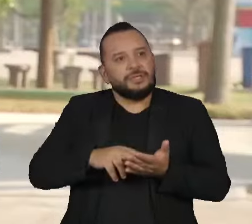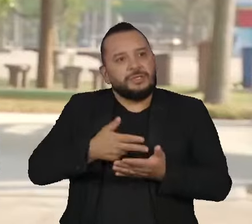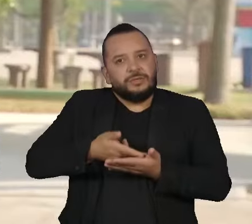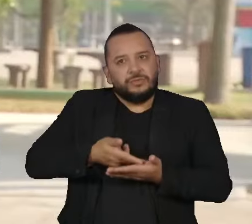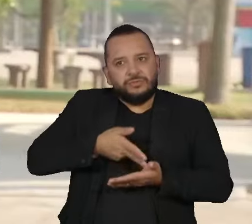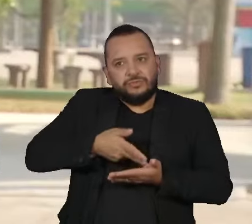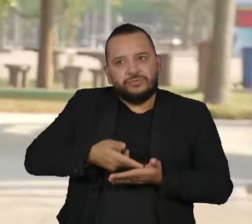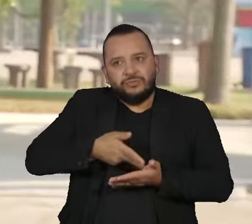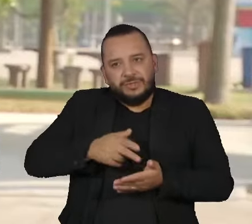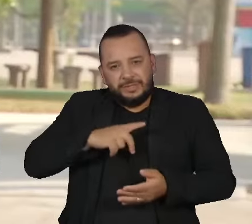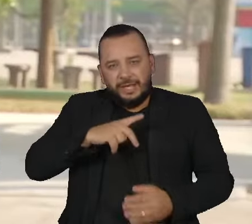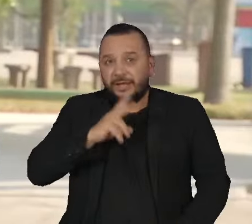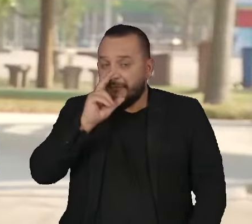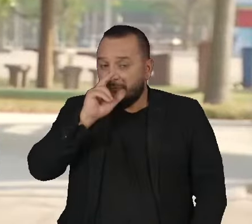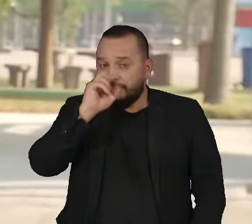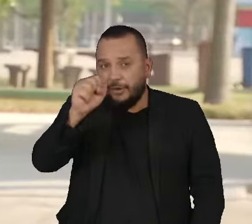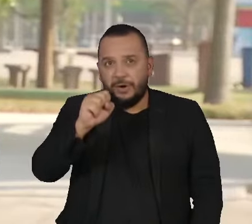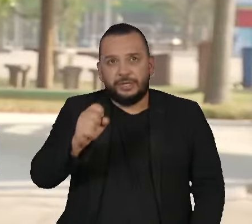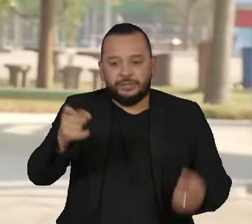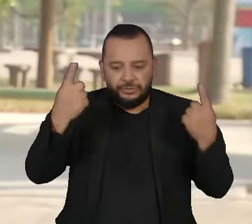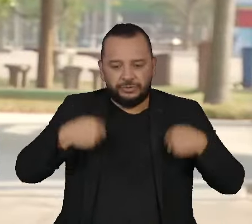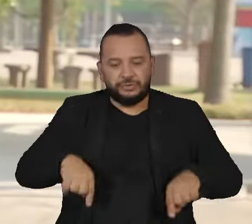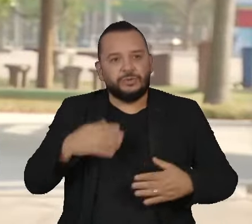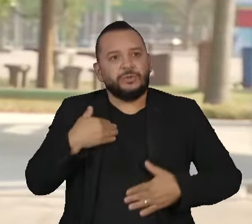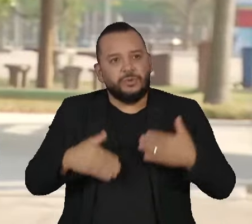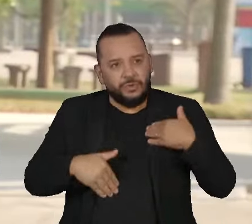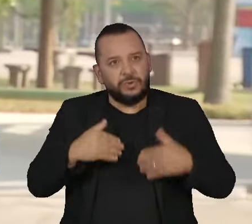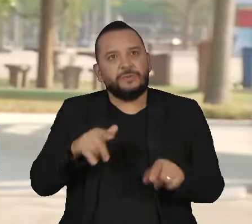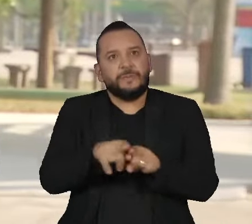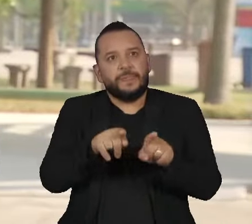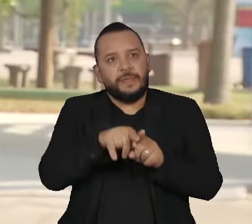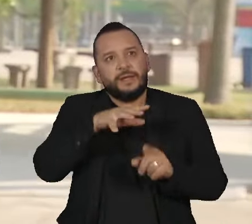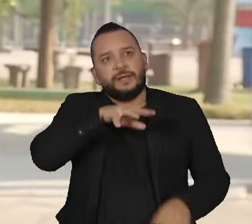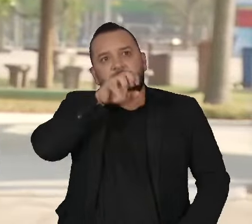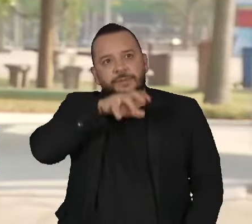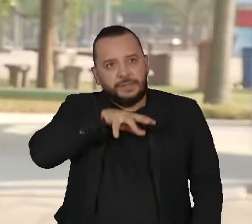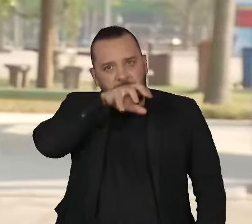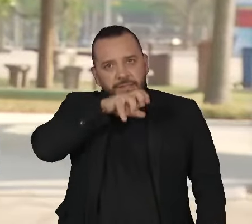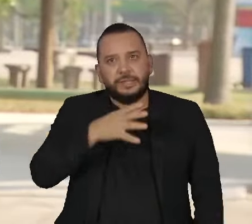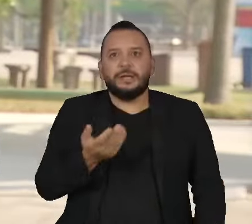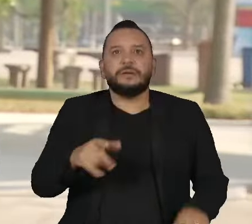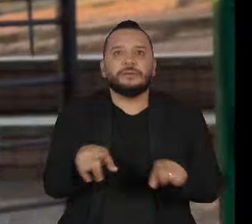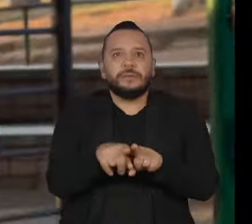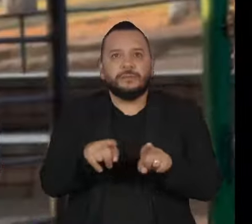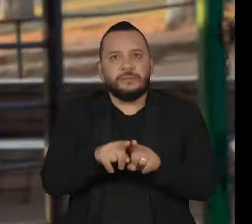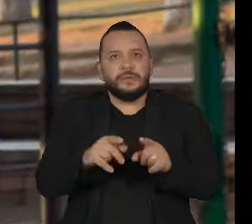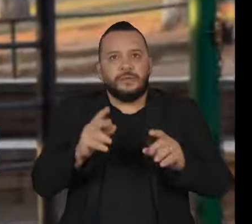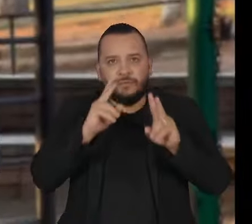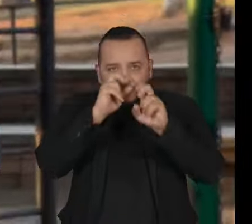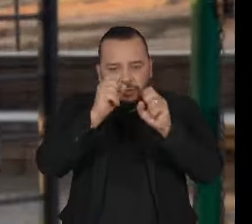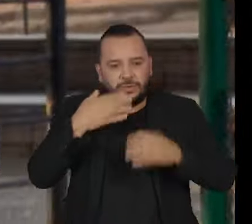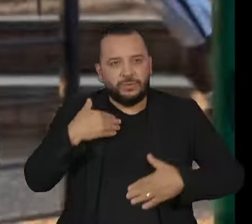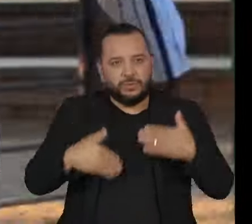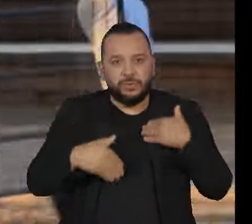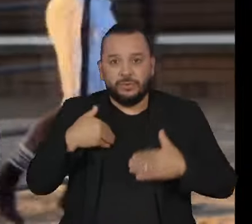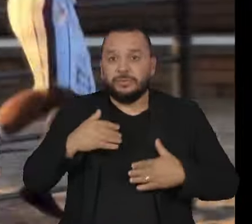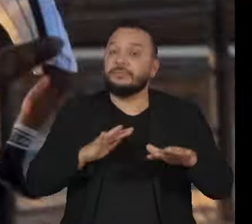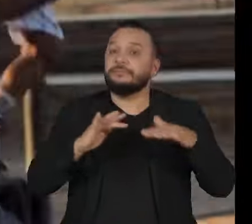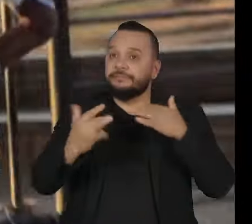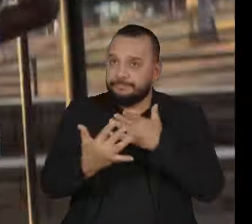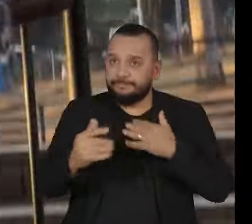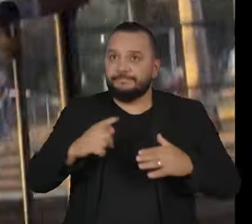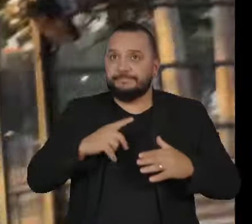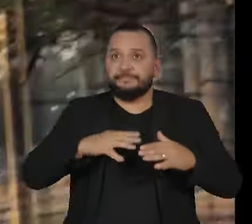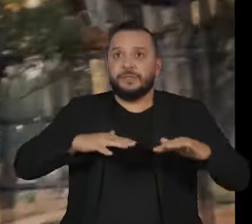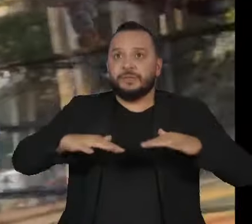mais a resistência, a respiração, a força corporal. Nas redes sociais, os movimentos